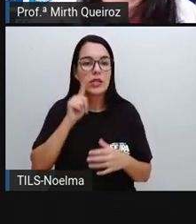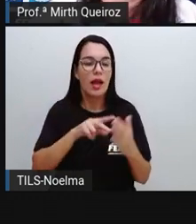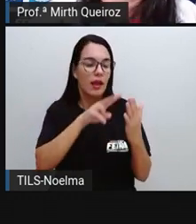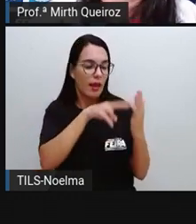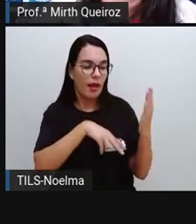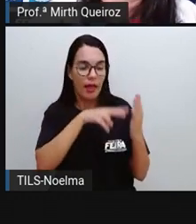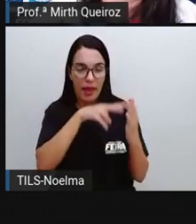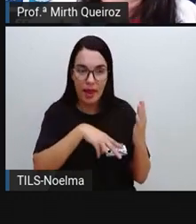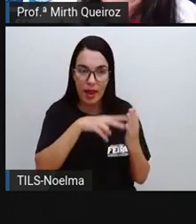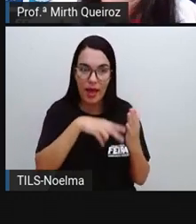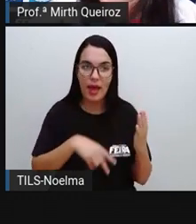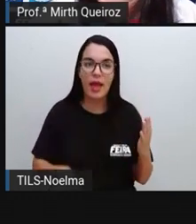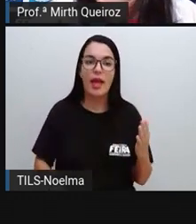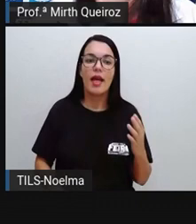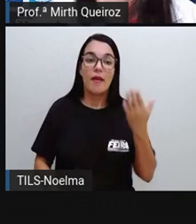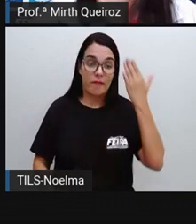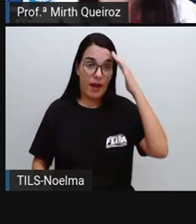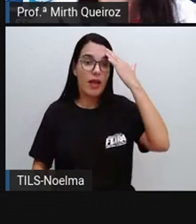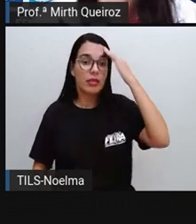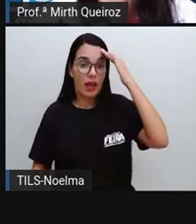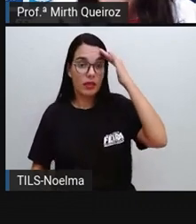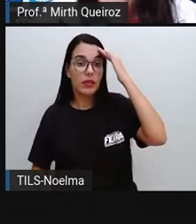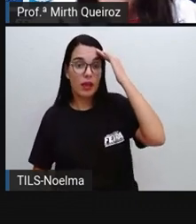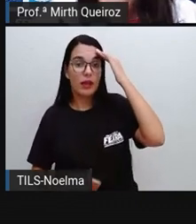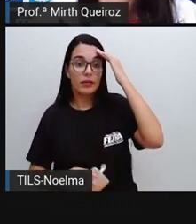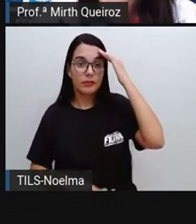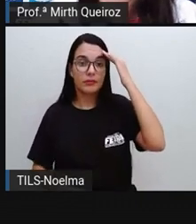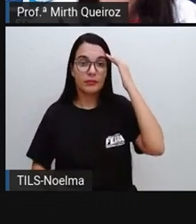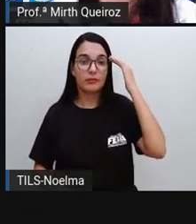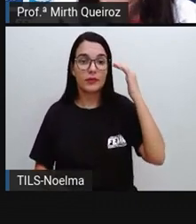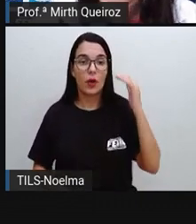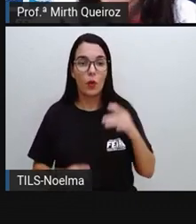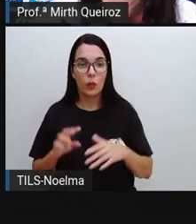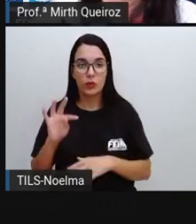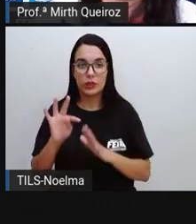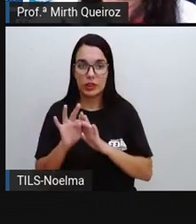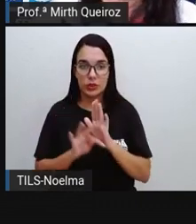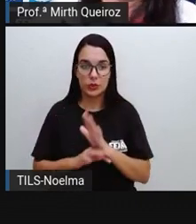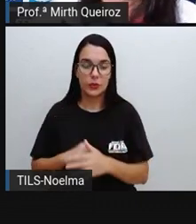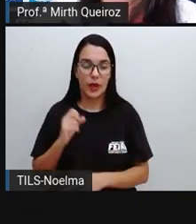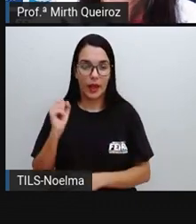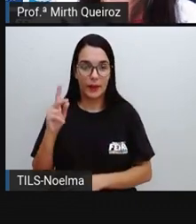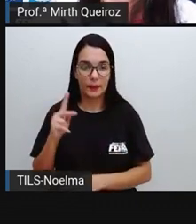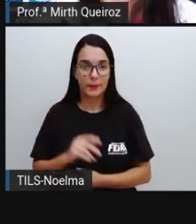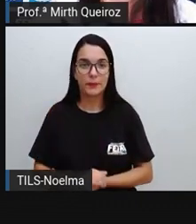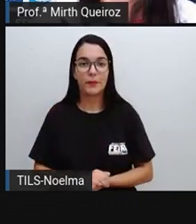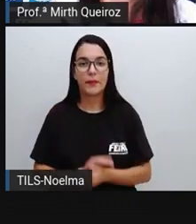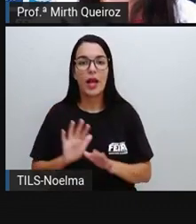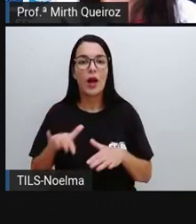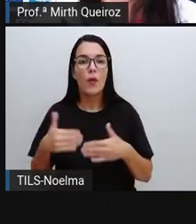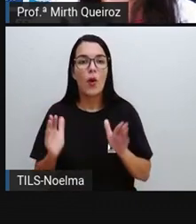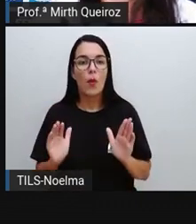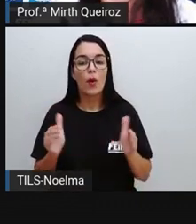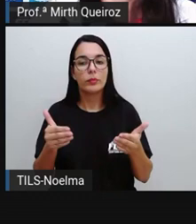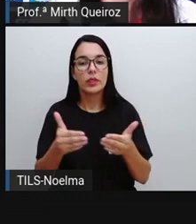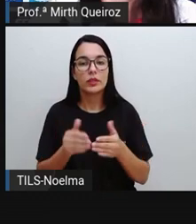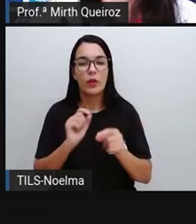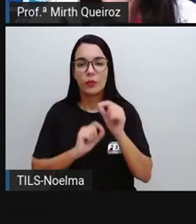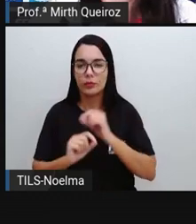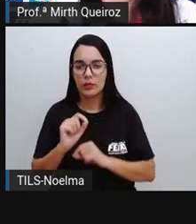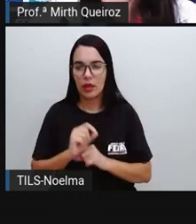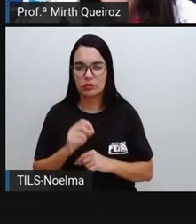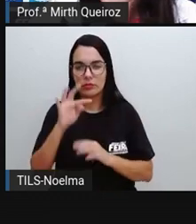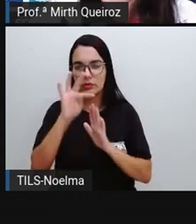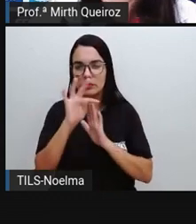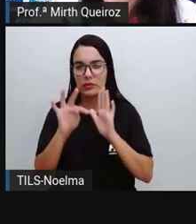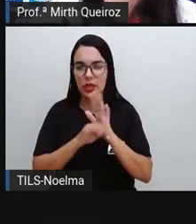tanto conhecimento científico sobre o assunto, vai compreender aí esse texto, né? O objetivo aí dos textos de